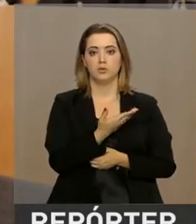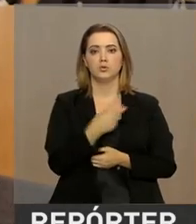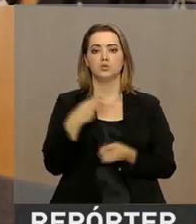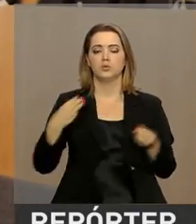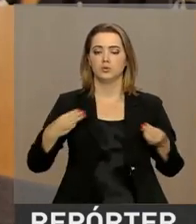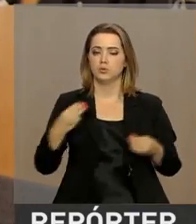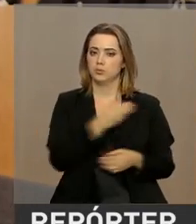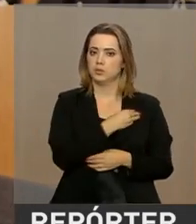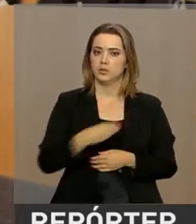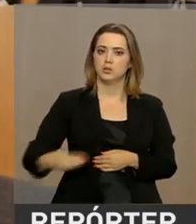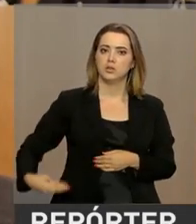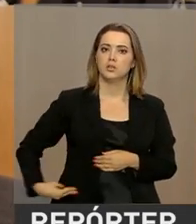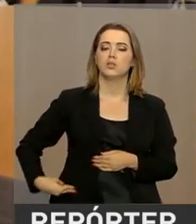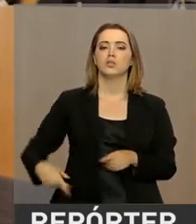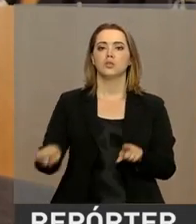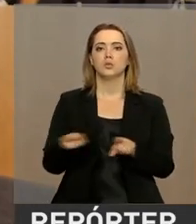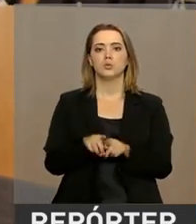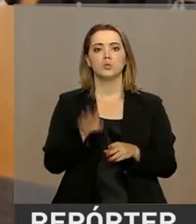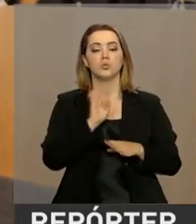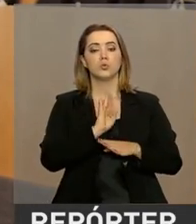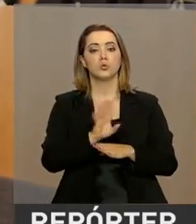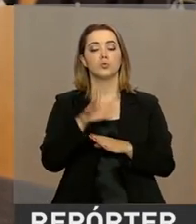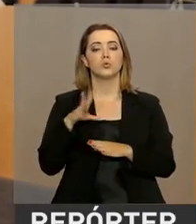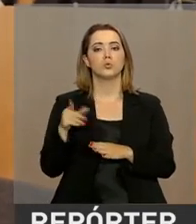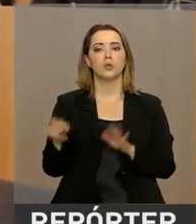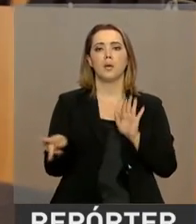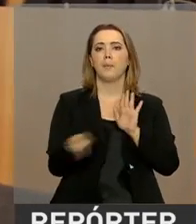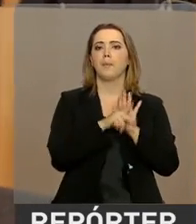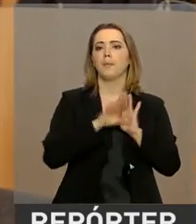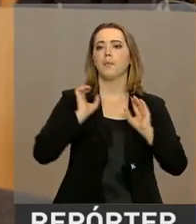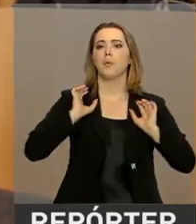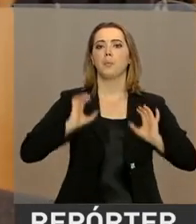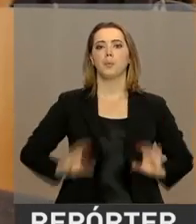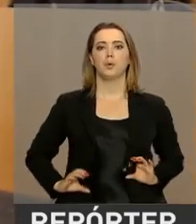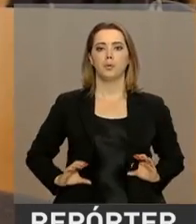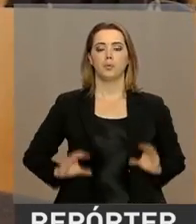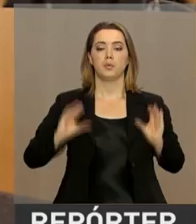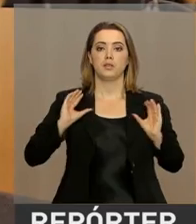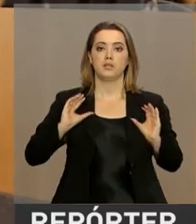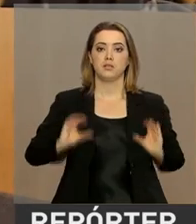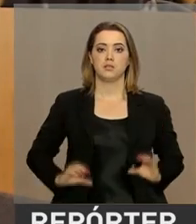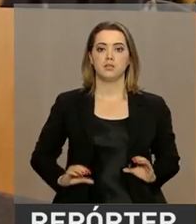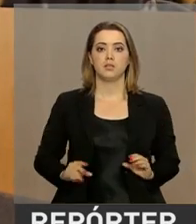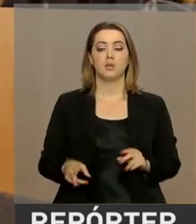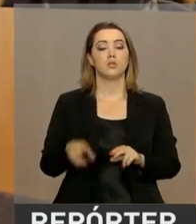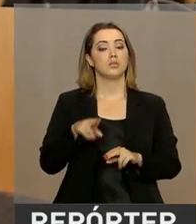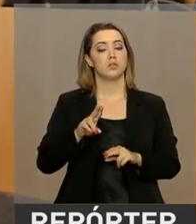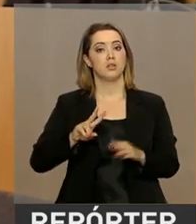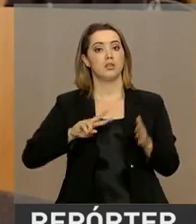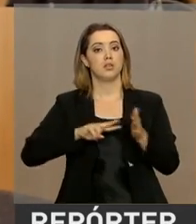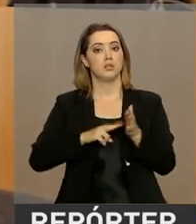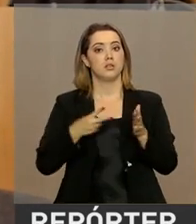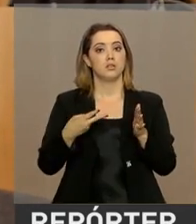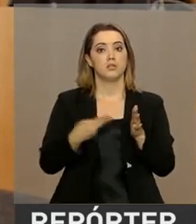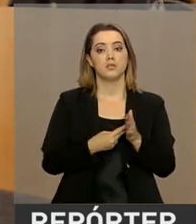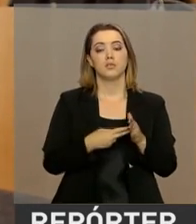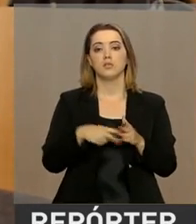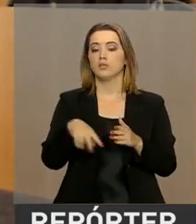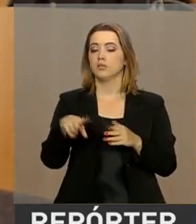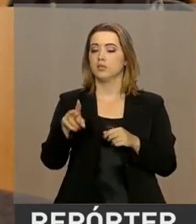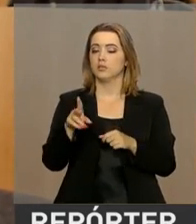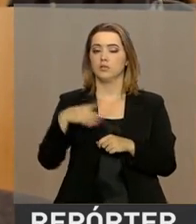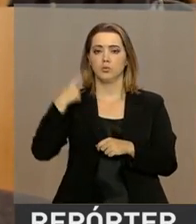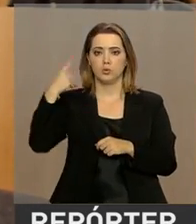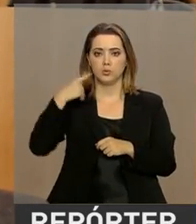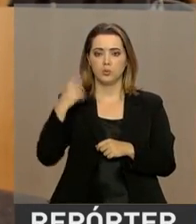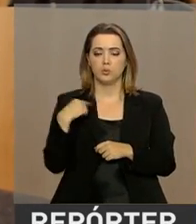um gesto de apreço a própria cidadania porque é a cidadania representada pela advocacia e portanto o